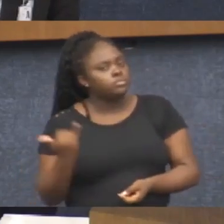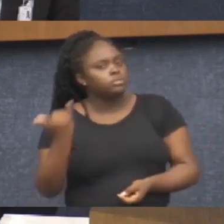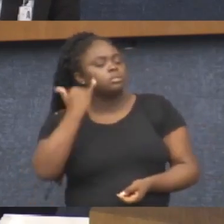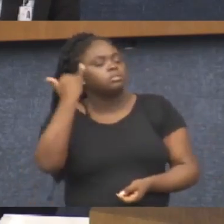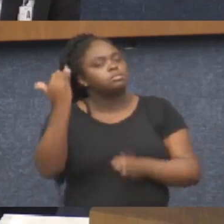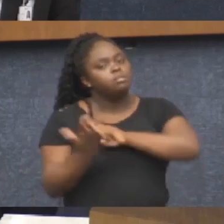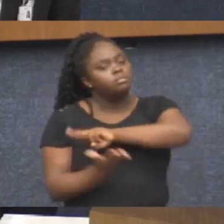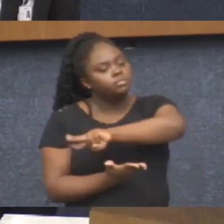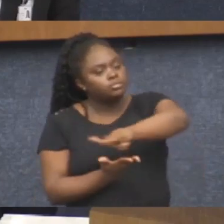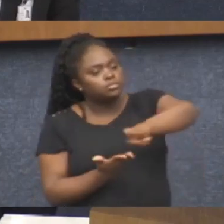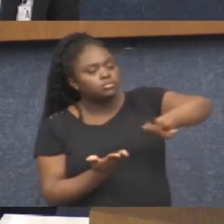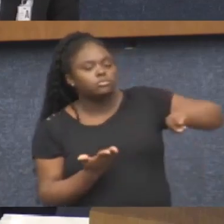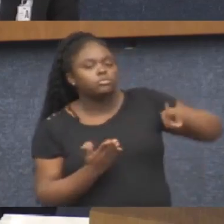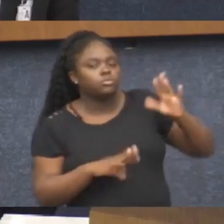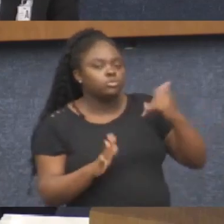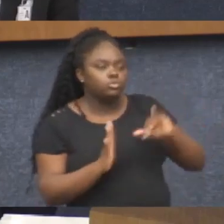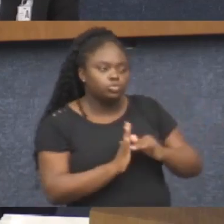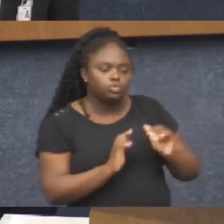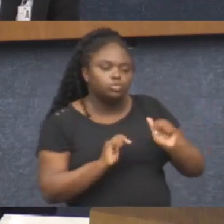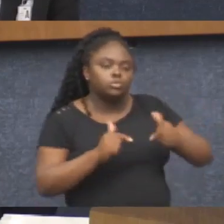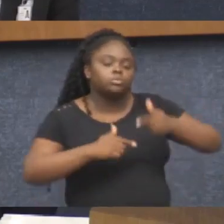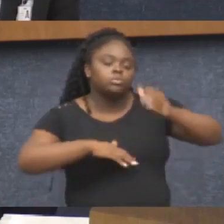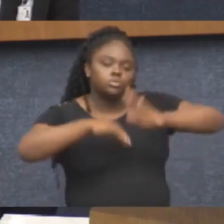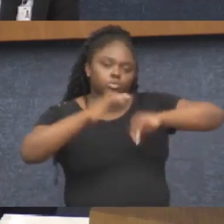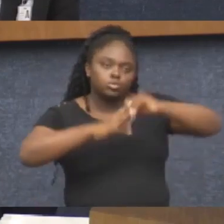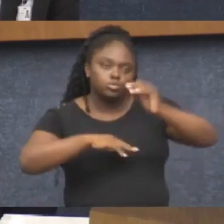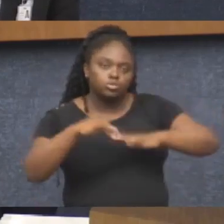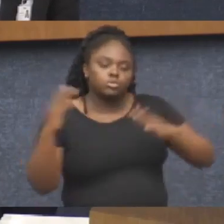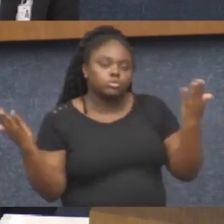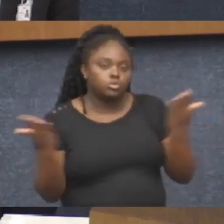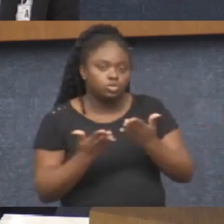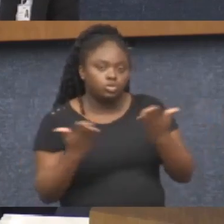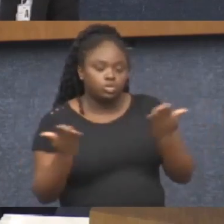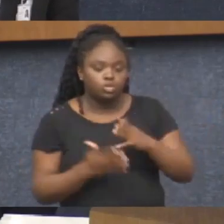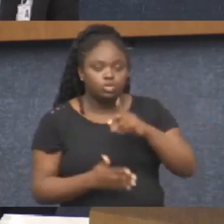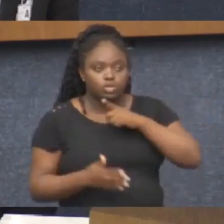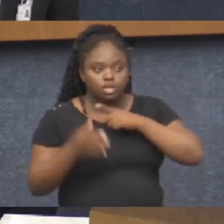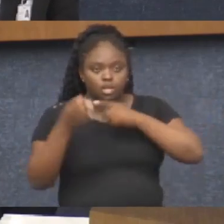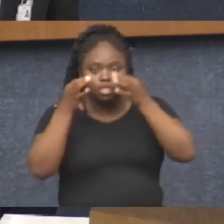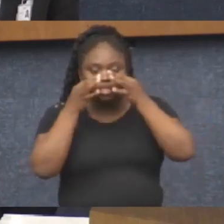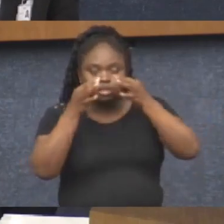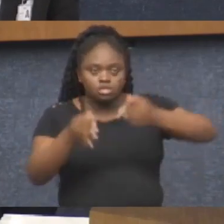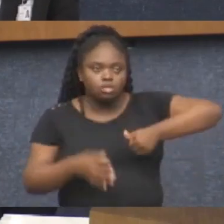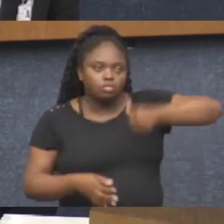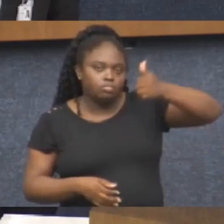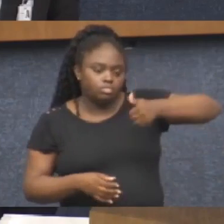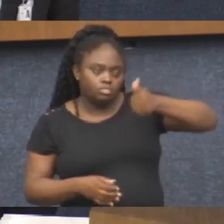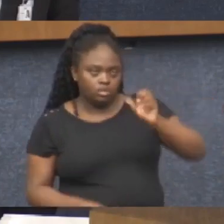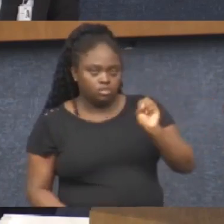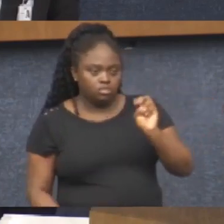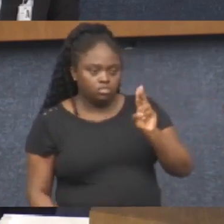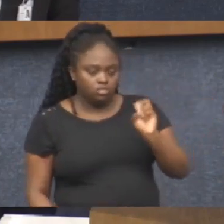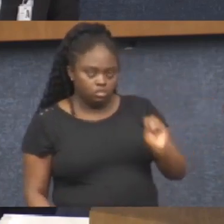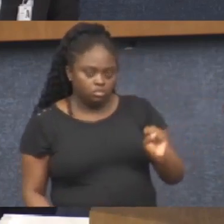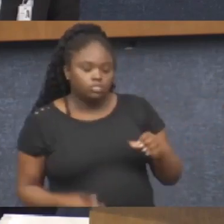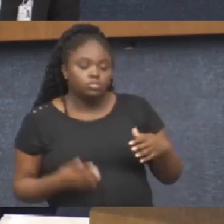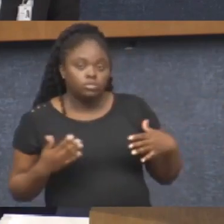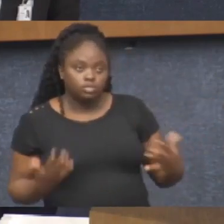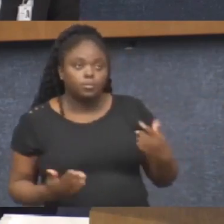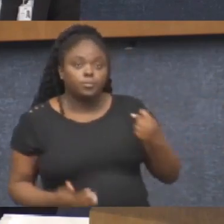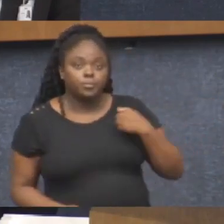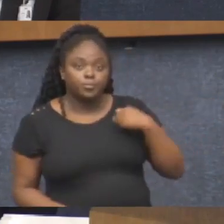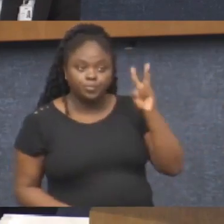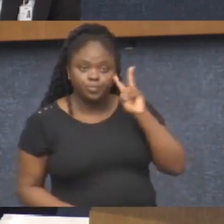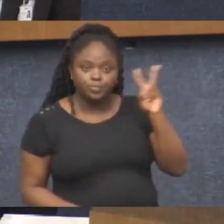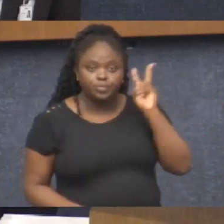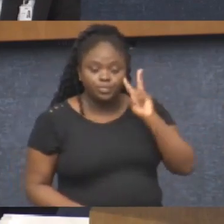a diversidade de todas as atuações profissionais que hoje compõem a atenção primária e o SUS. Então, vamos lembrar que